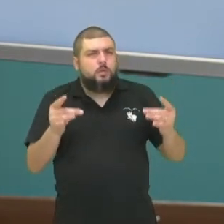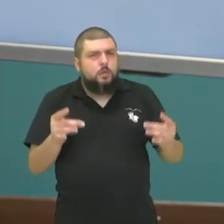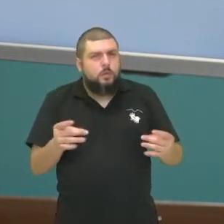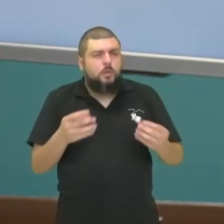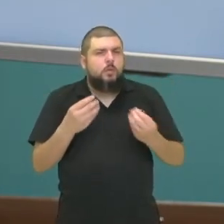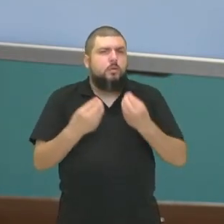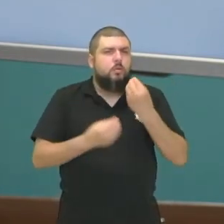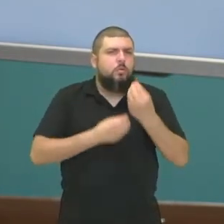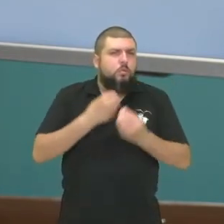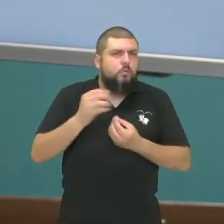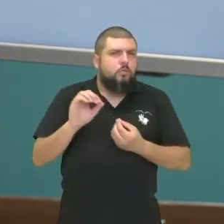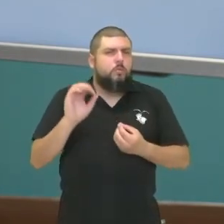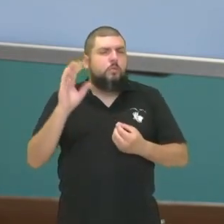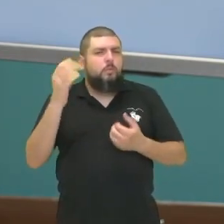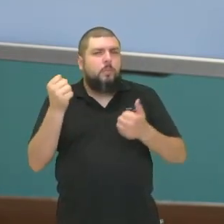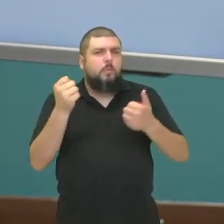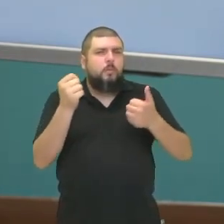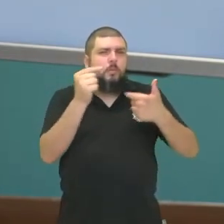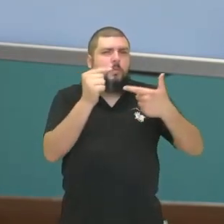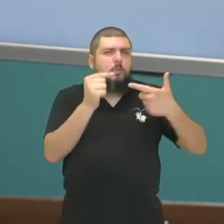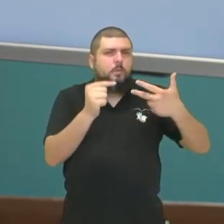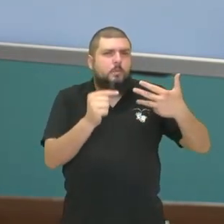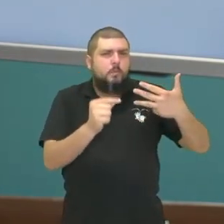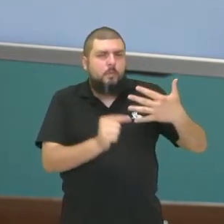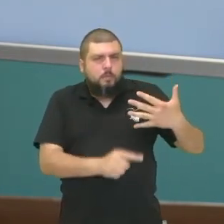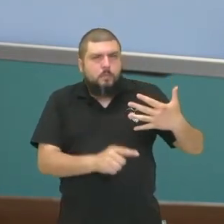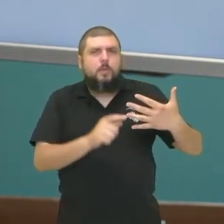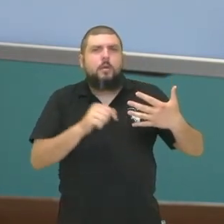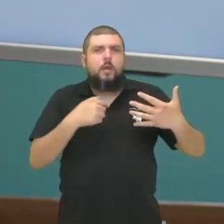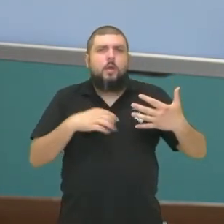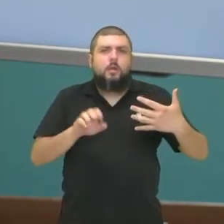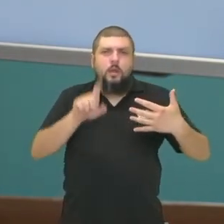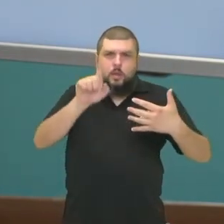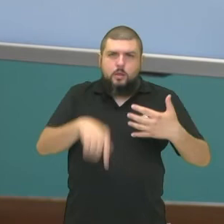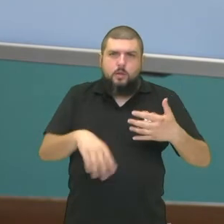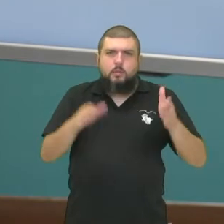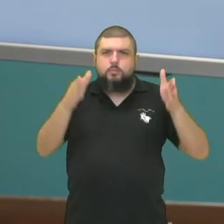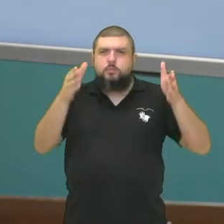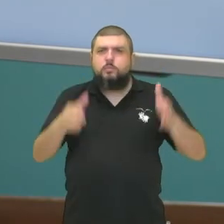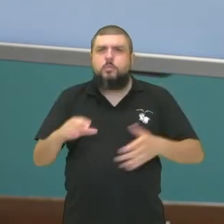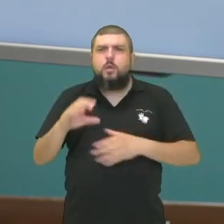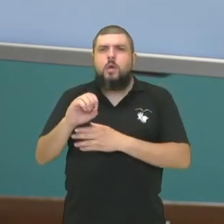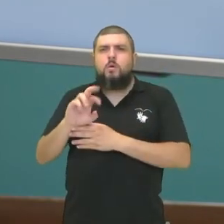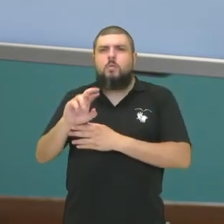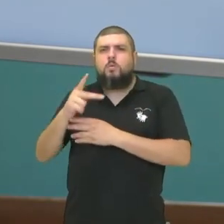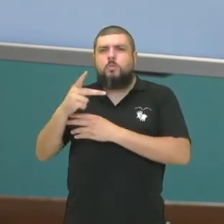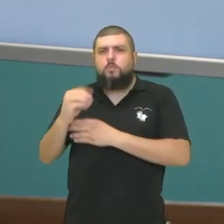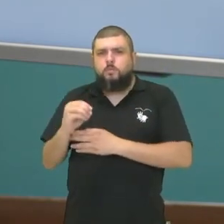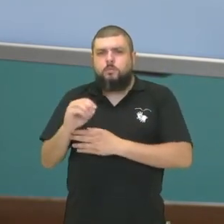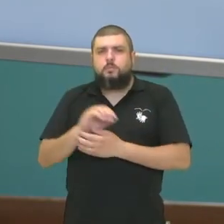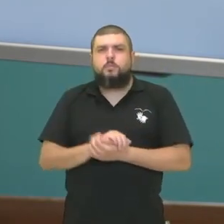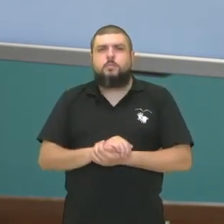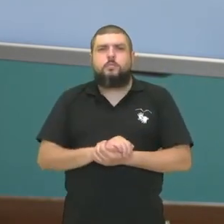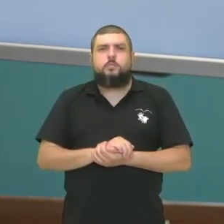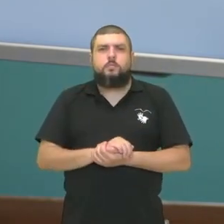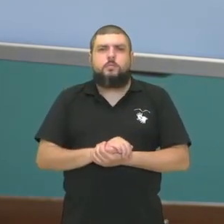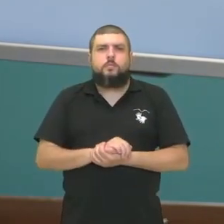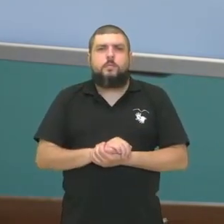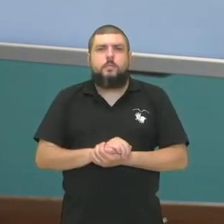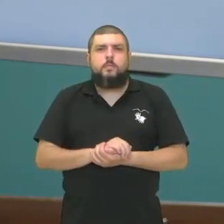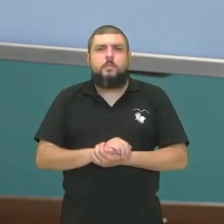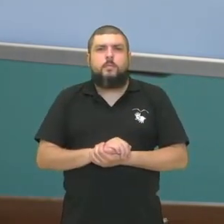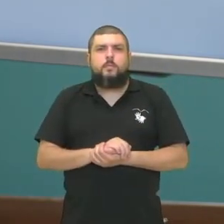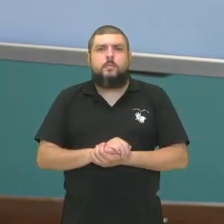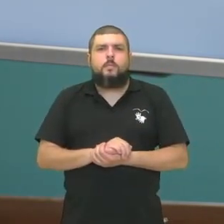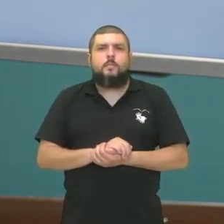nós temos ali no corpo da notícia. Os depoimentos, algo mais detalhado sempre está na sequência, não no primeiro